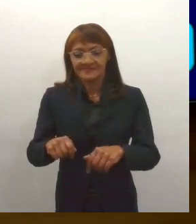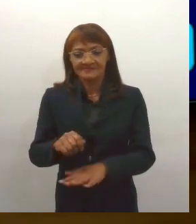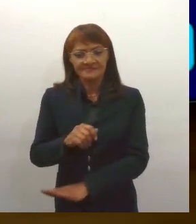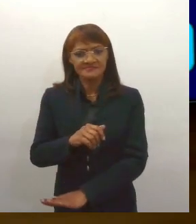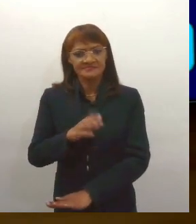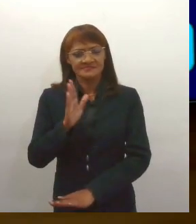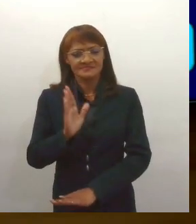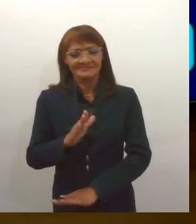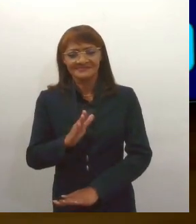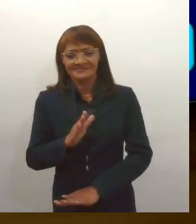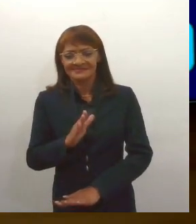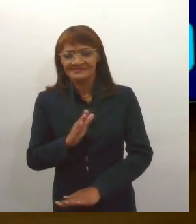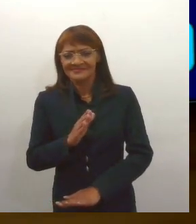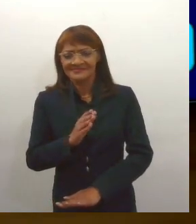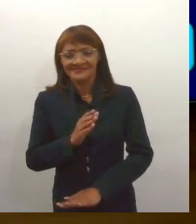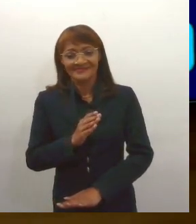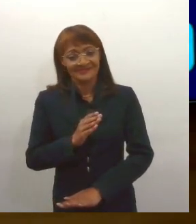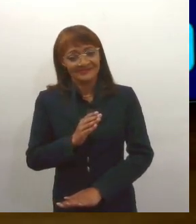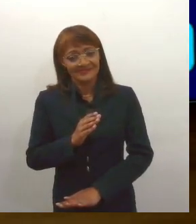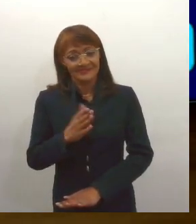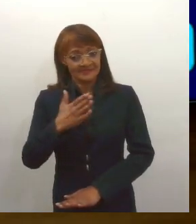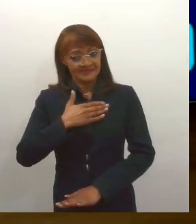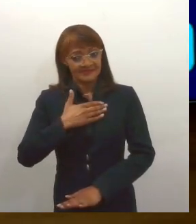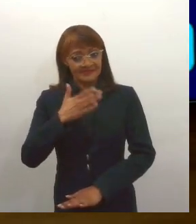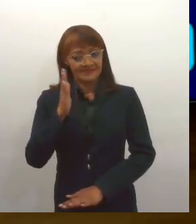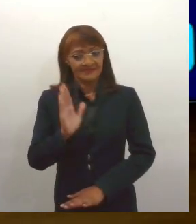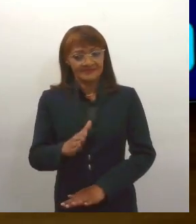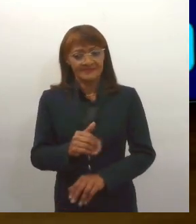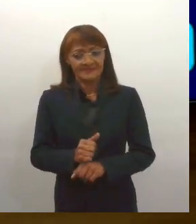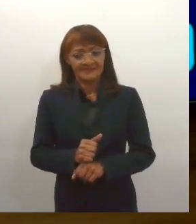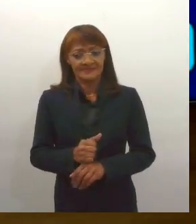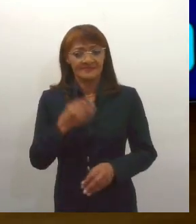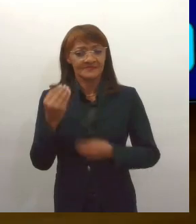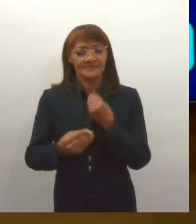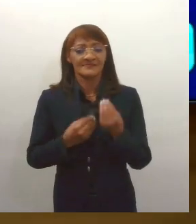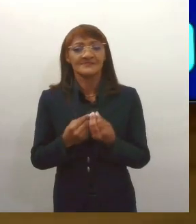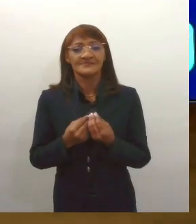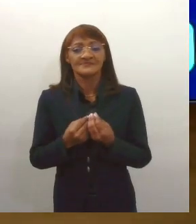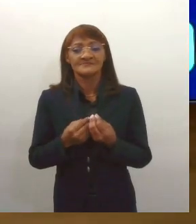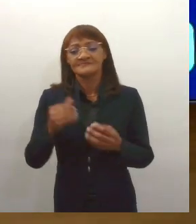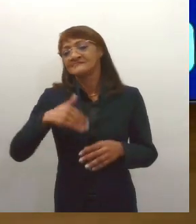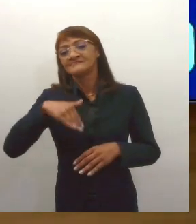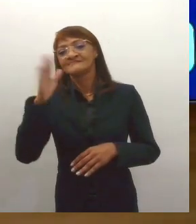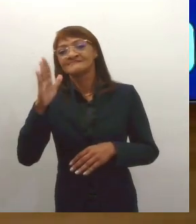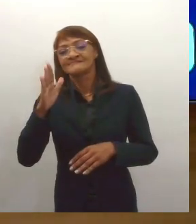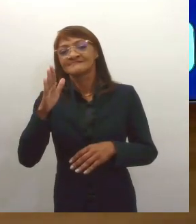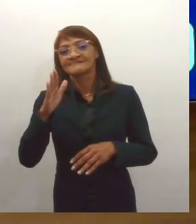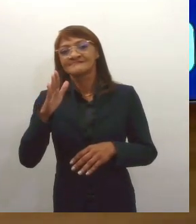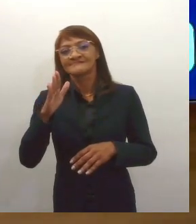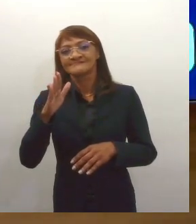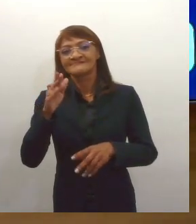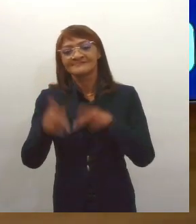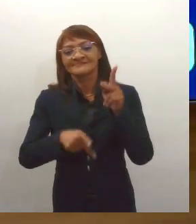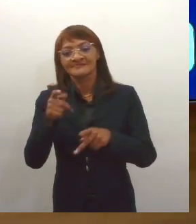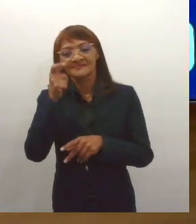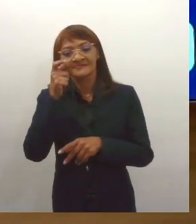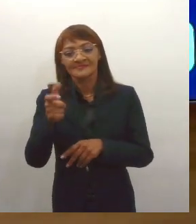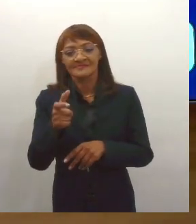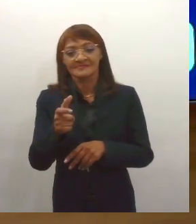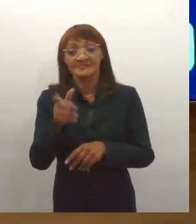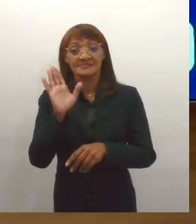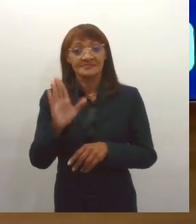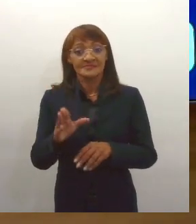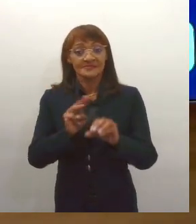os deputados possam ser mais ouvidos ser mais bem vistos pelo povo Sergipano a TV ales levou a comunicação da casa